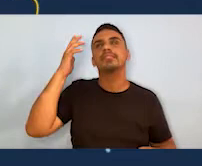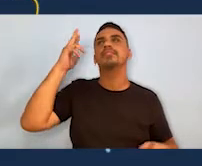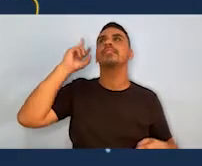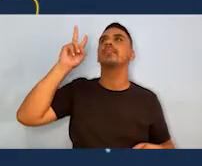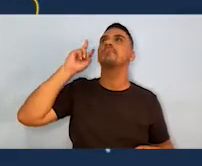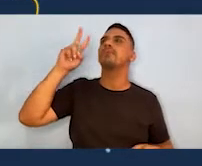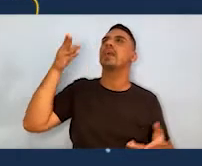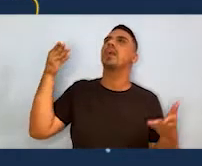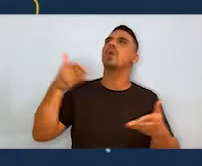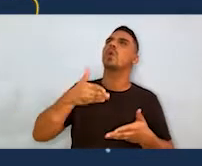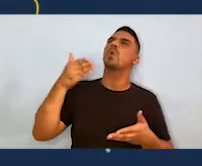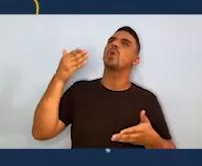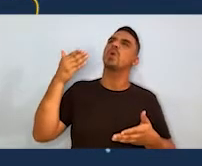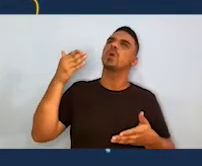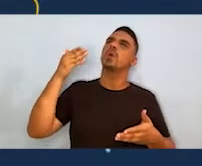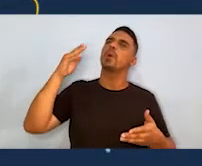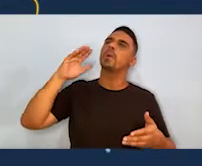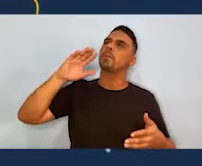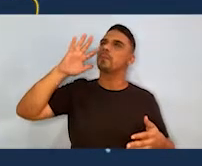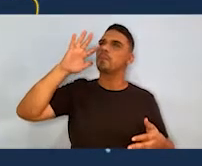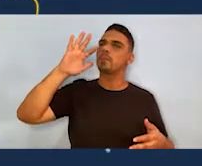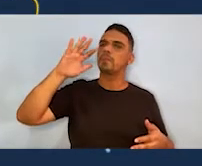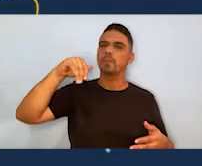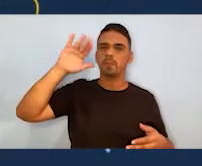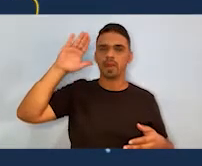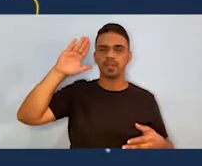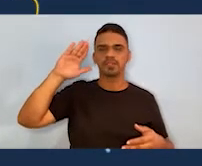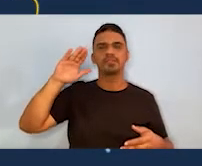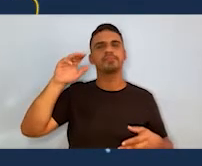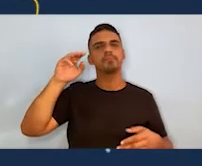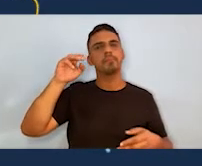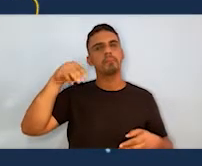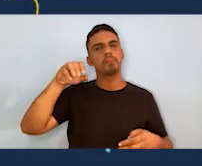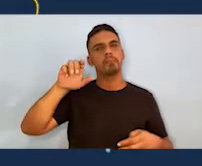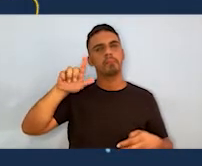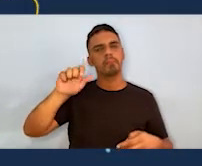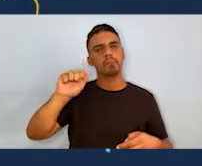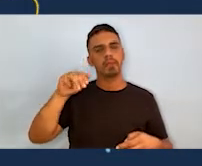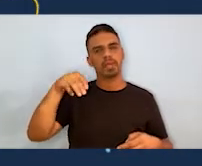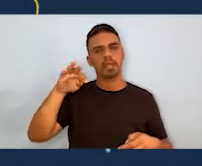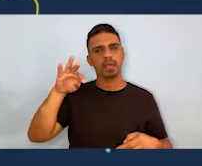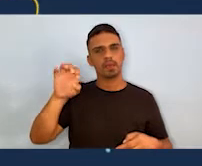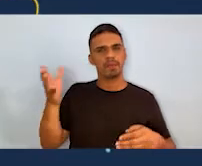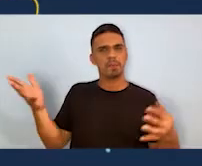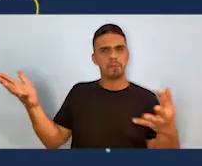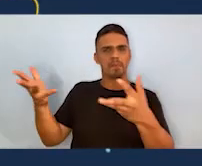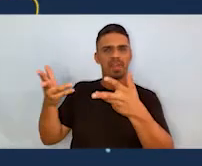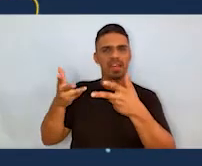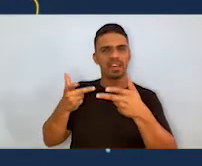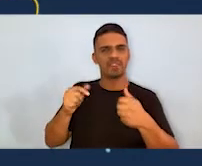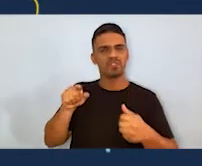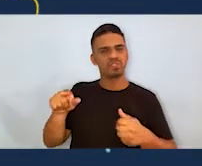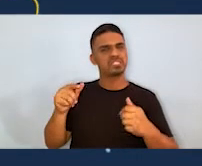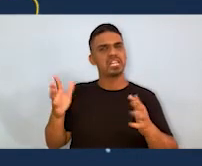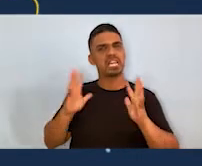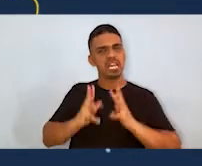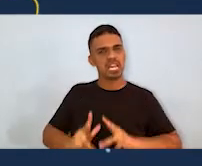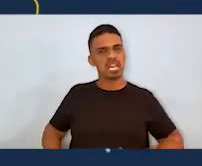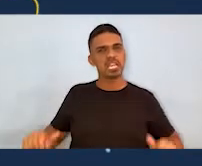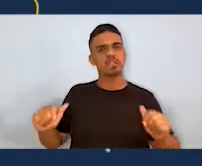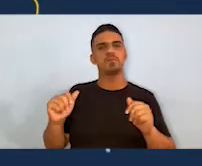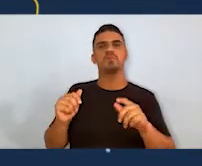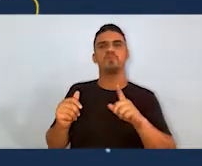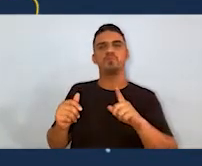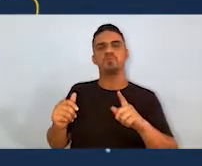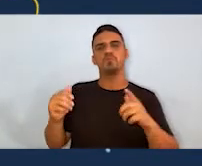cabeça, o meu top assim, no reference map, Mega Man X do Super NES, eu acho ele maravilhoso. Ele consegue ser bem limpo, eles